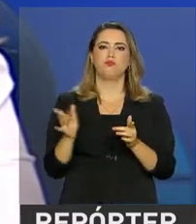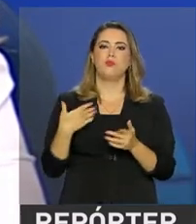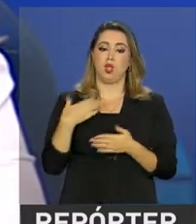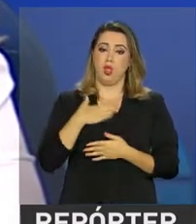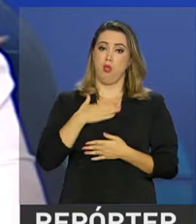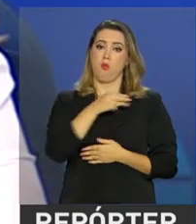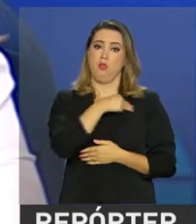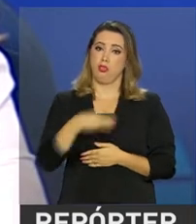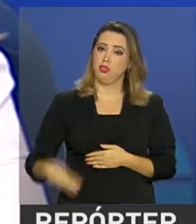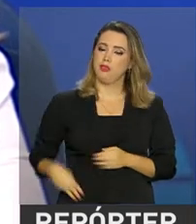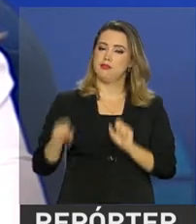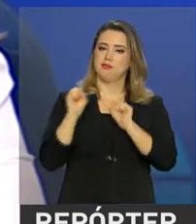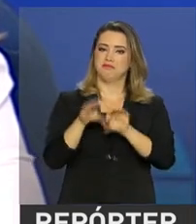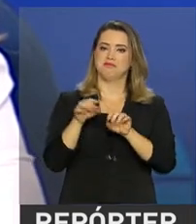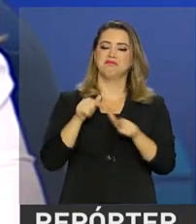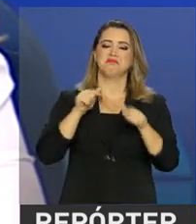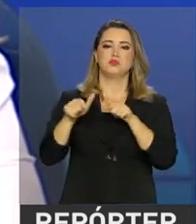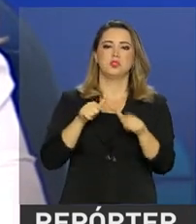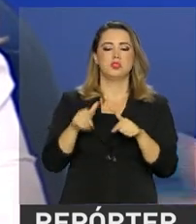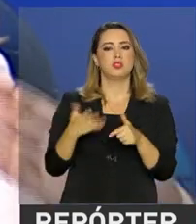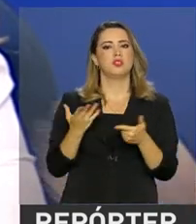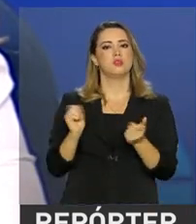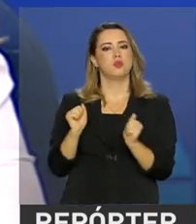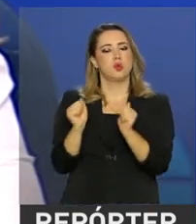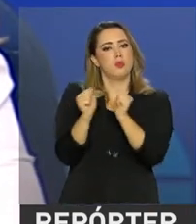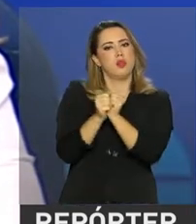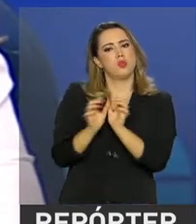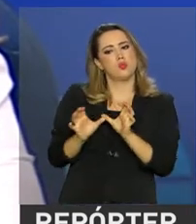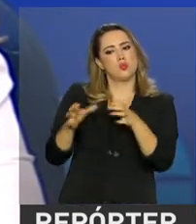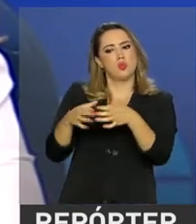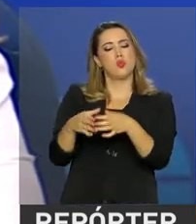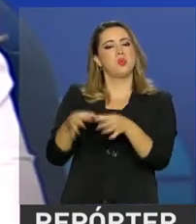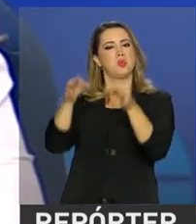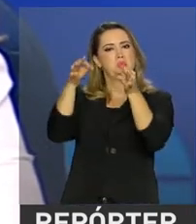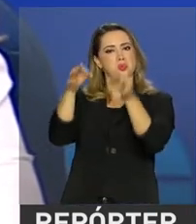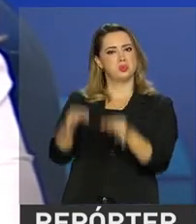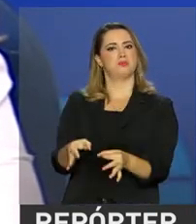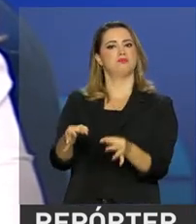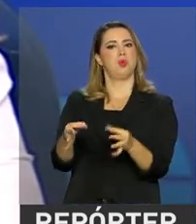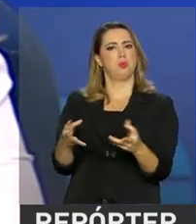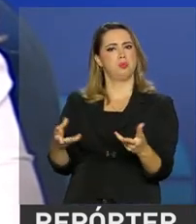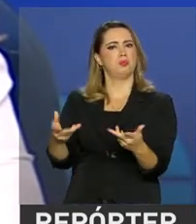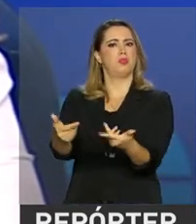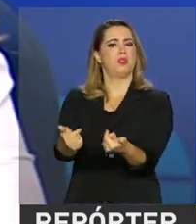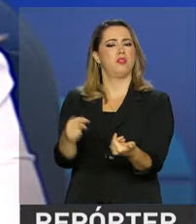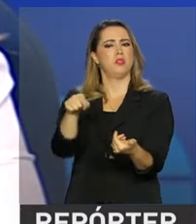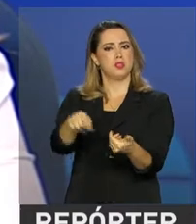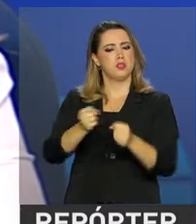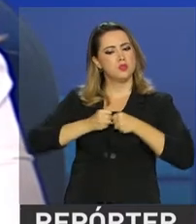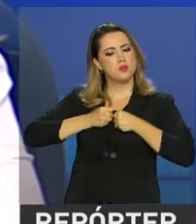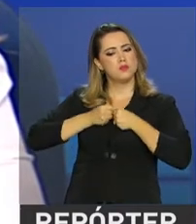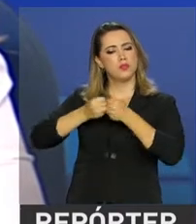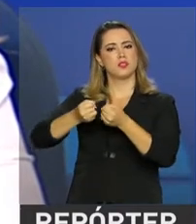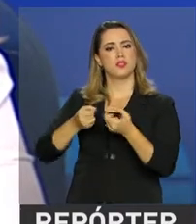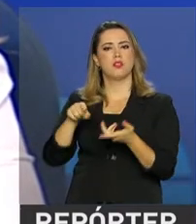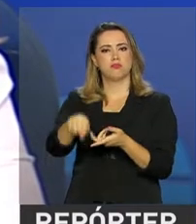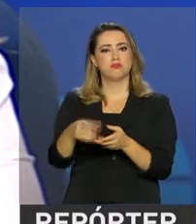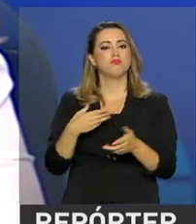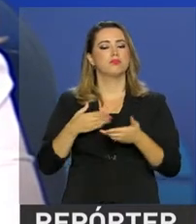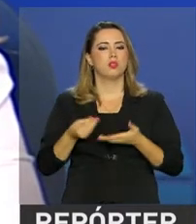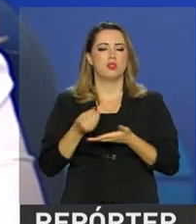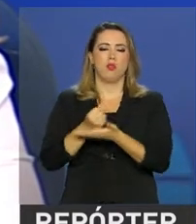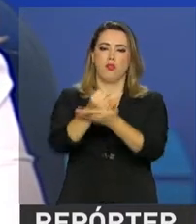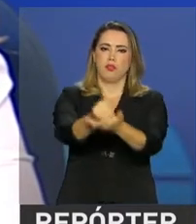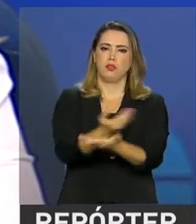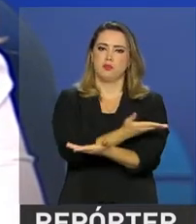ministro da Educação, atuar ao lado de uma equipe tão qualificada e de pessoas tão dedicadas na missão de